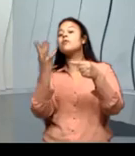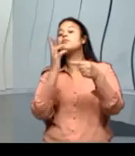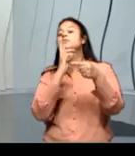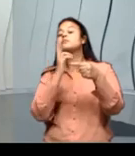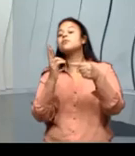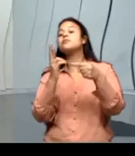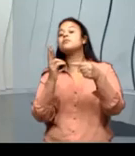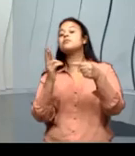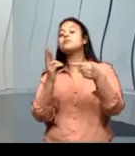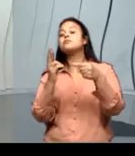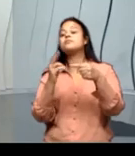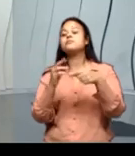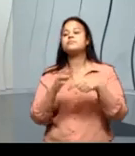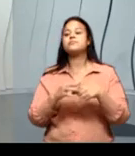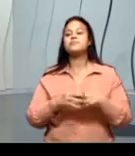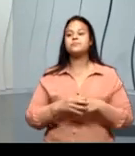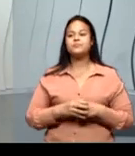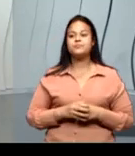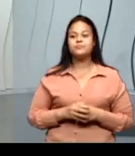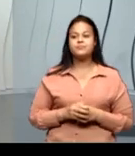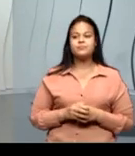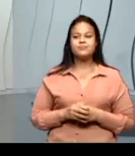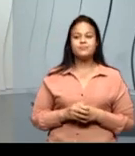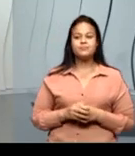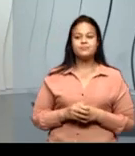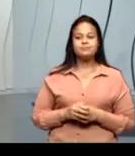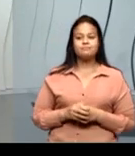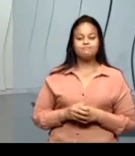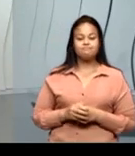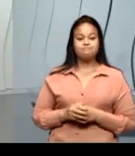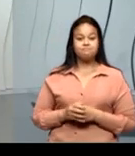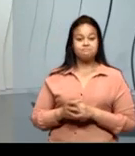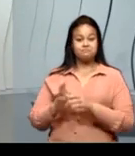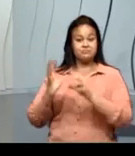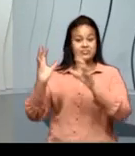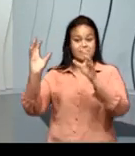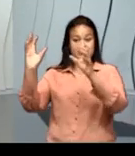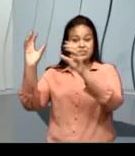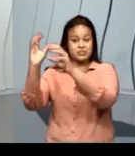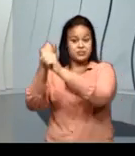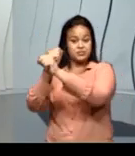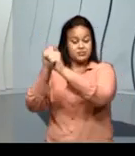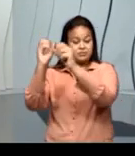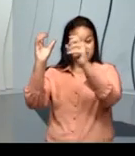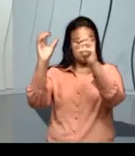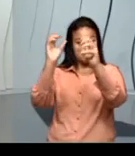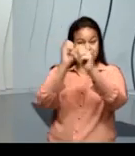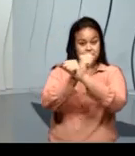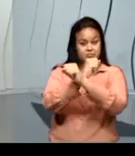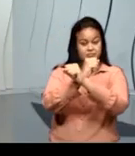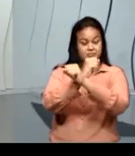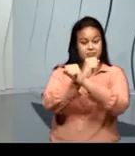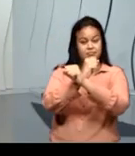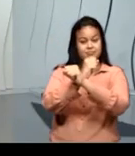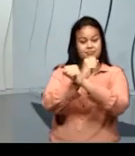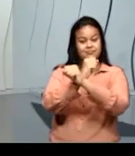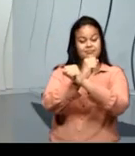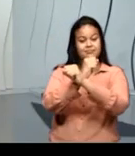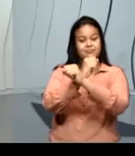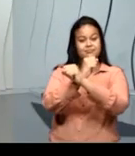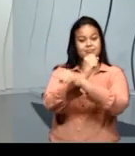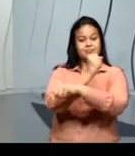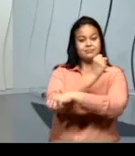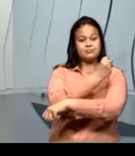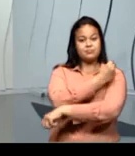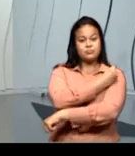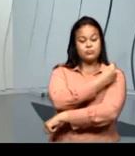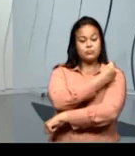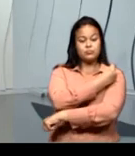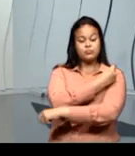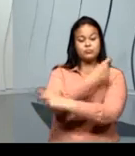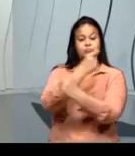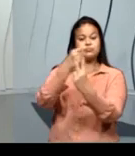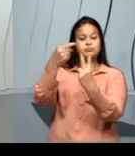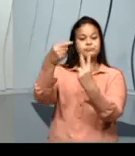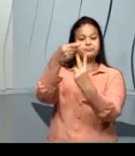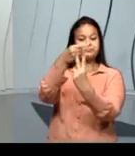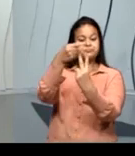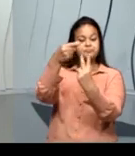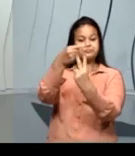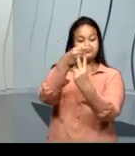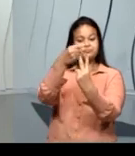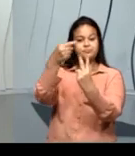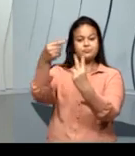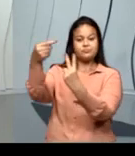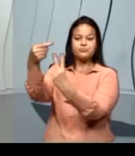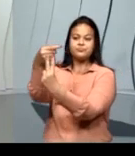dessa questão. Você simplesmente soma os valores dos vetores.